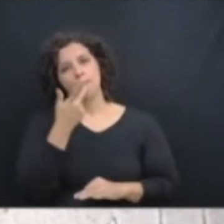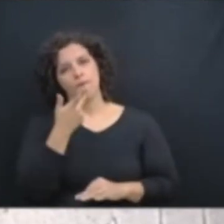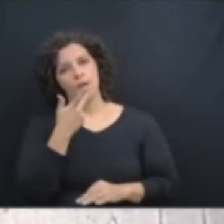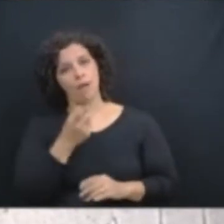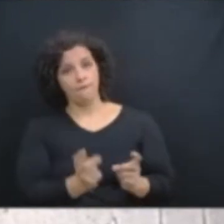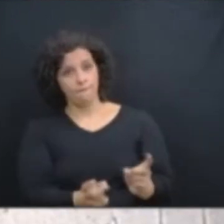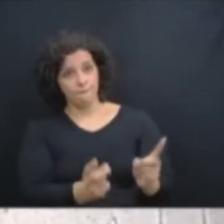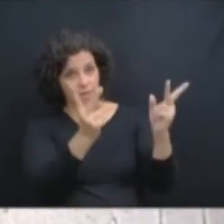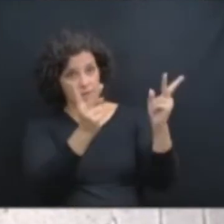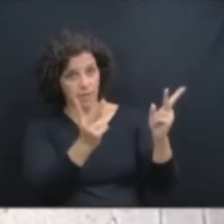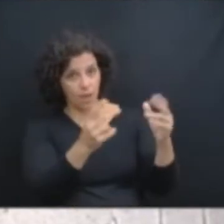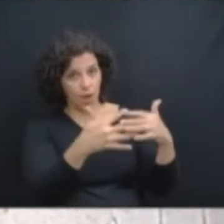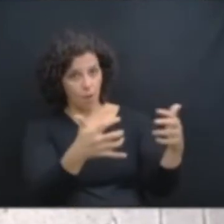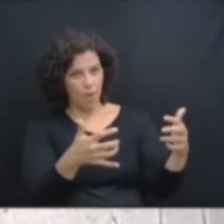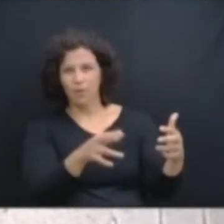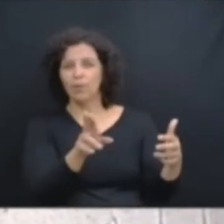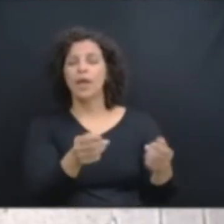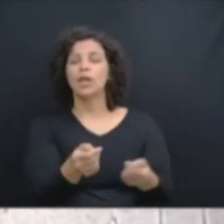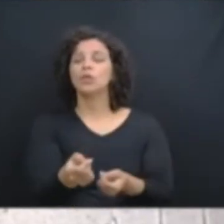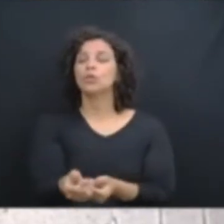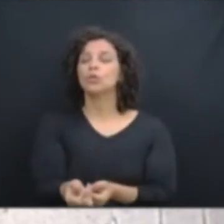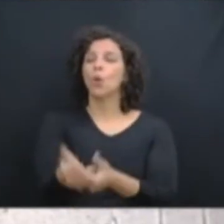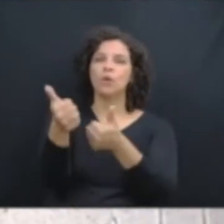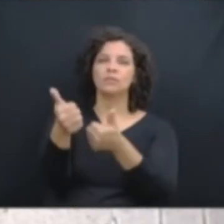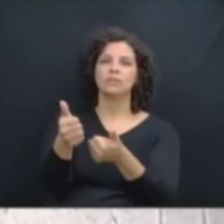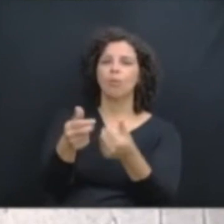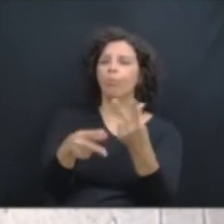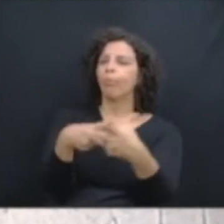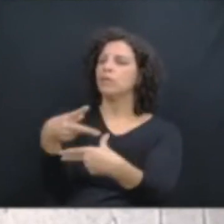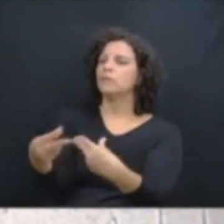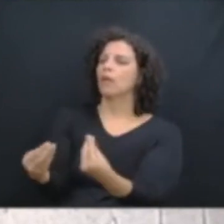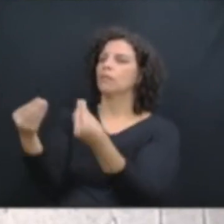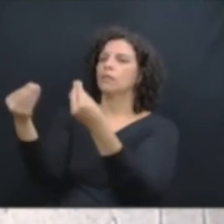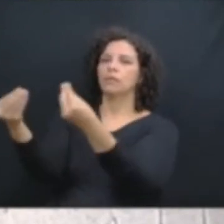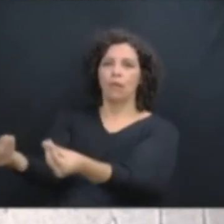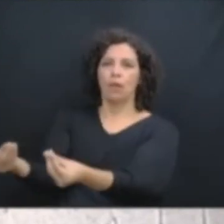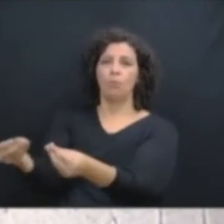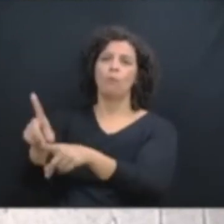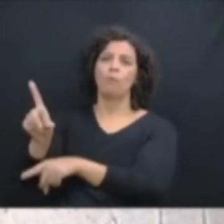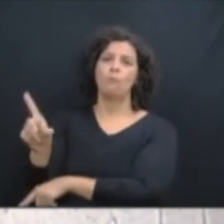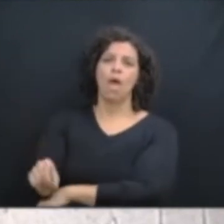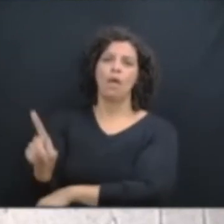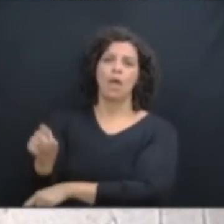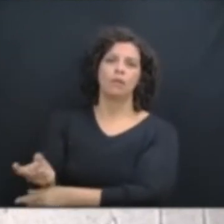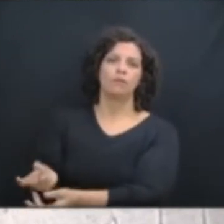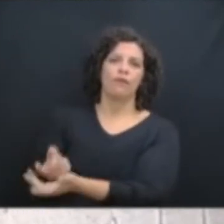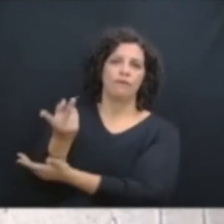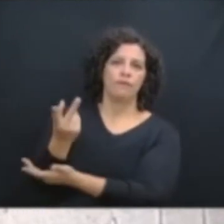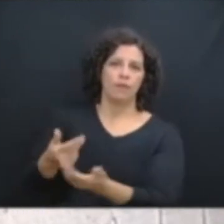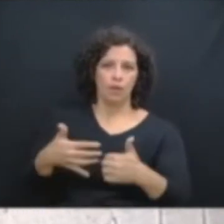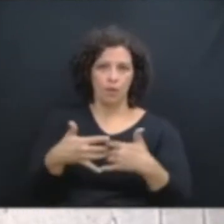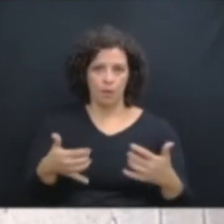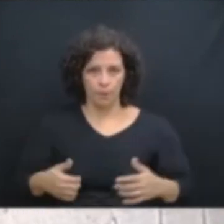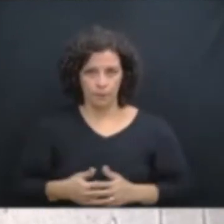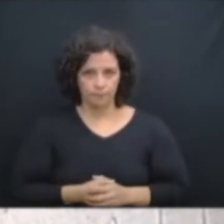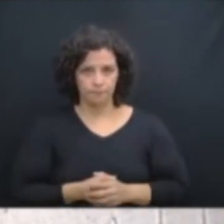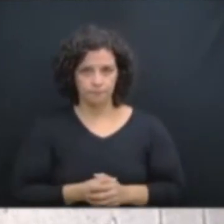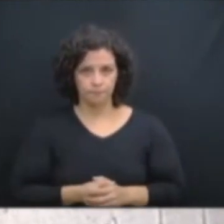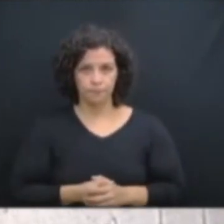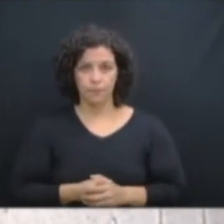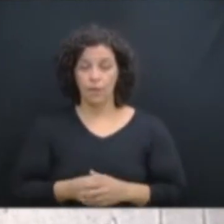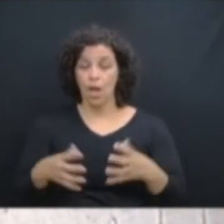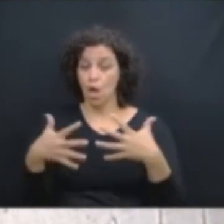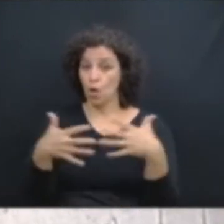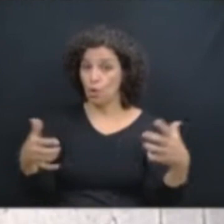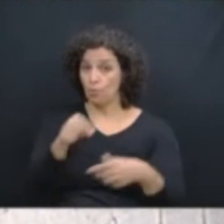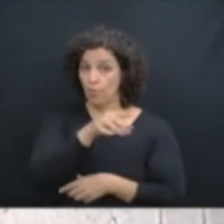vender a Copel, é doar a Copel, da forma que está aí e do preço que querem arrecadar com a venda da Copel. O patrimônio